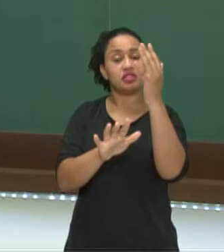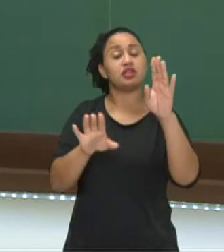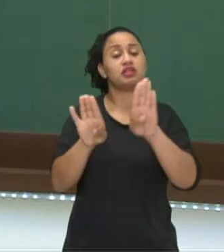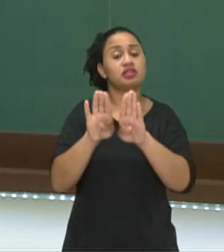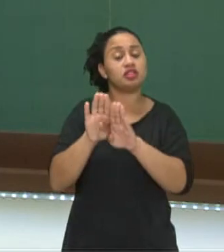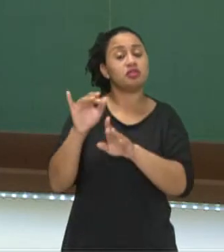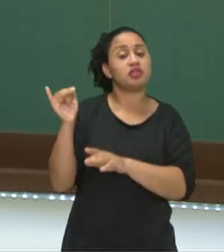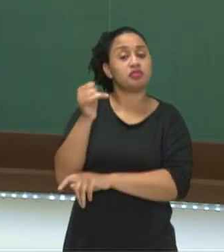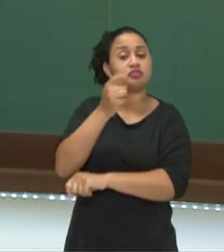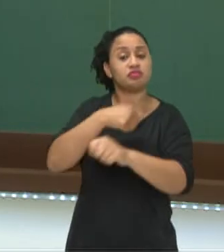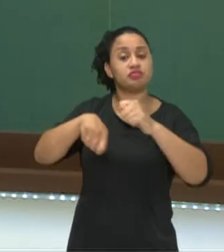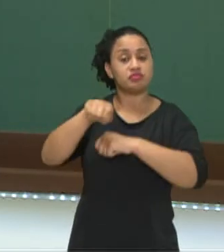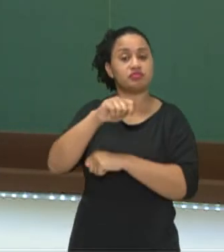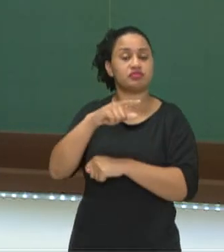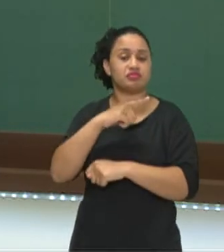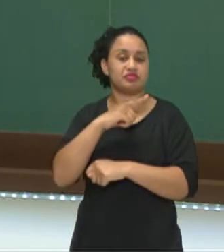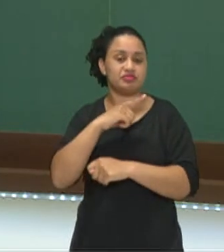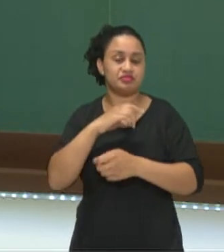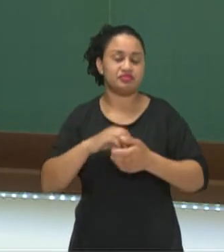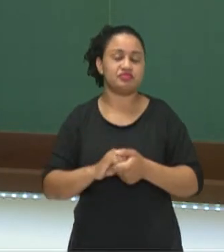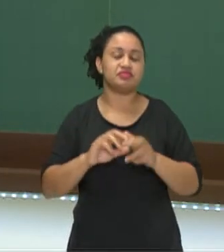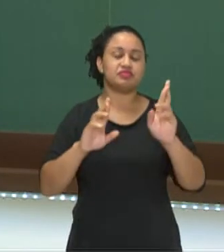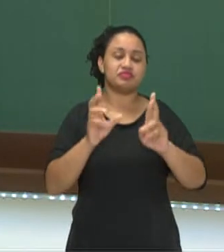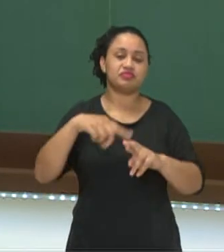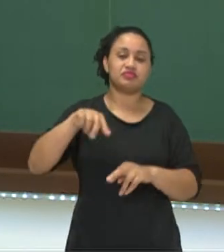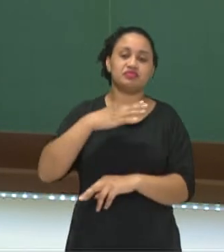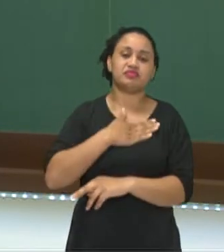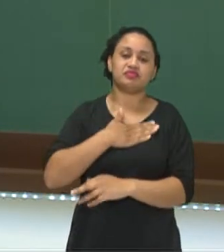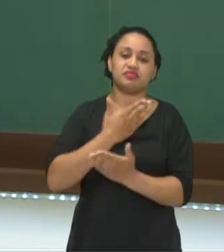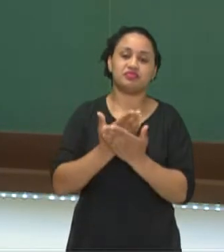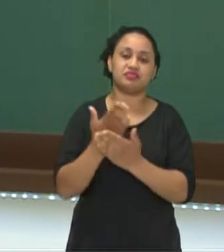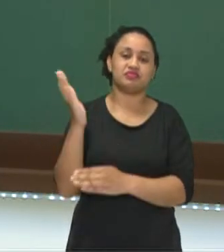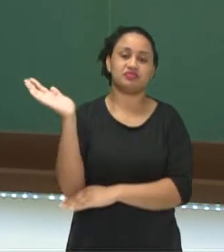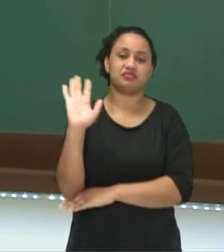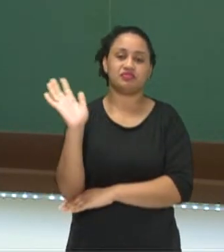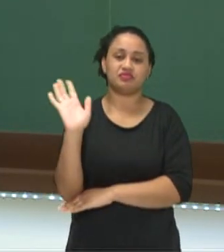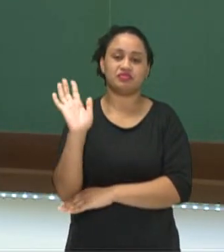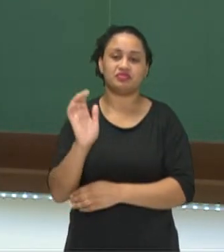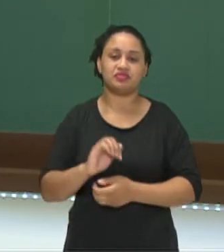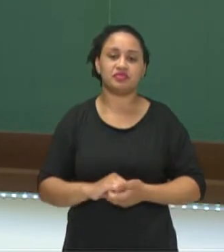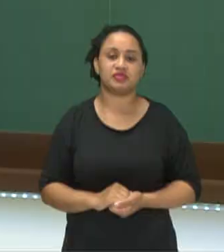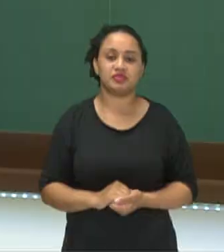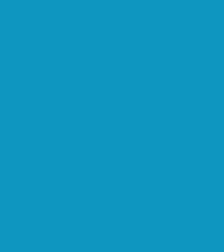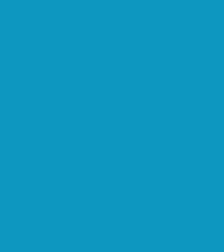econômica deste grupo. Eu espero que vocês tenham gostado da aula e até breve!